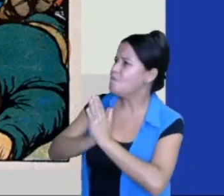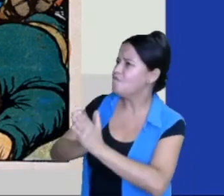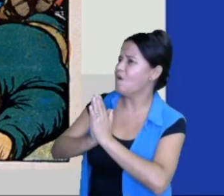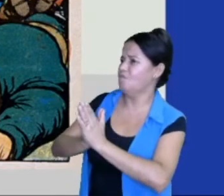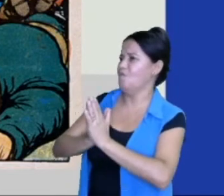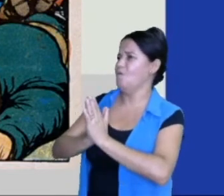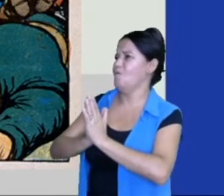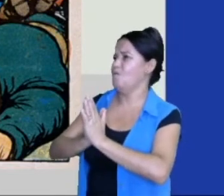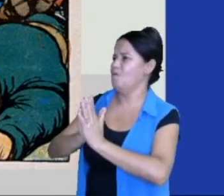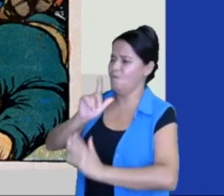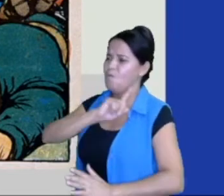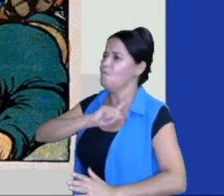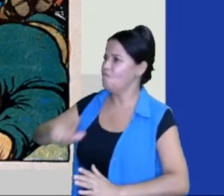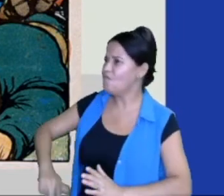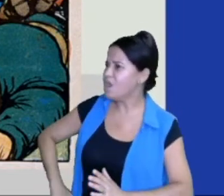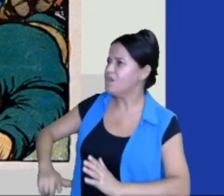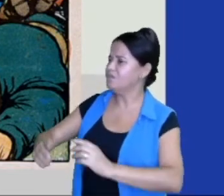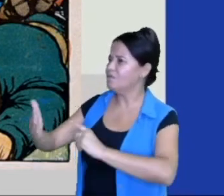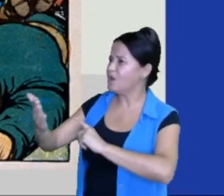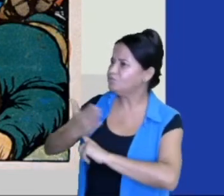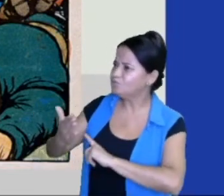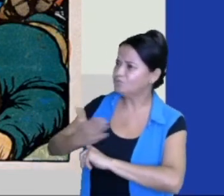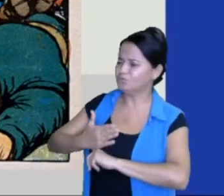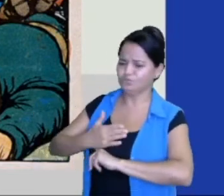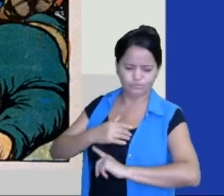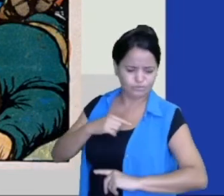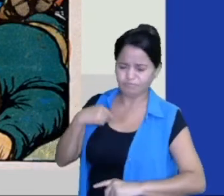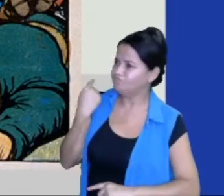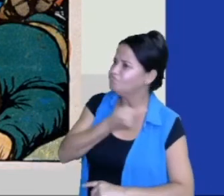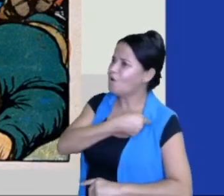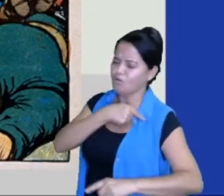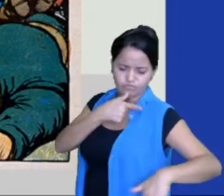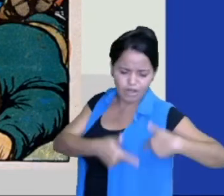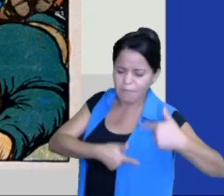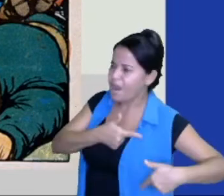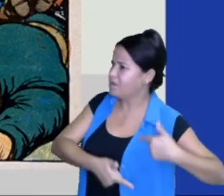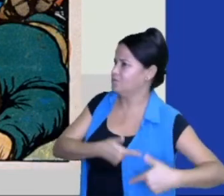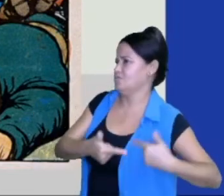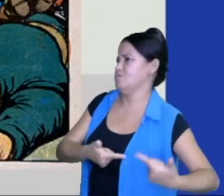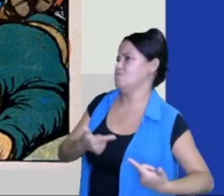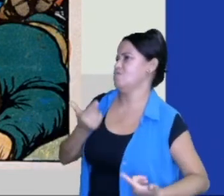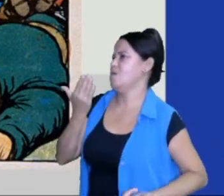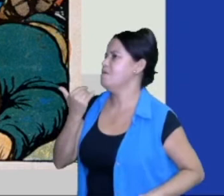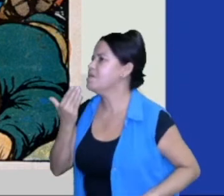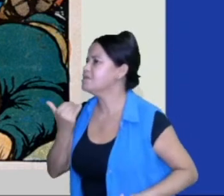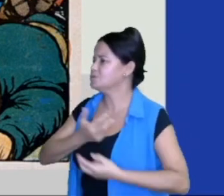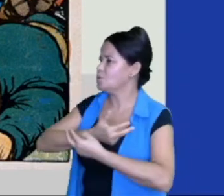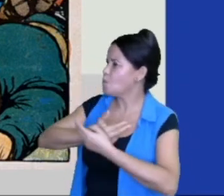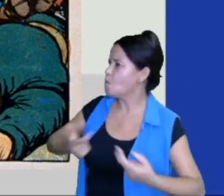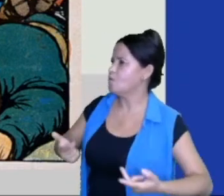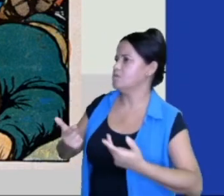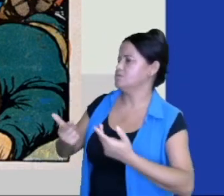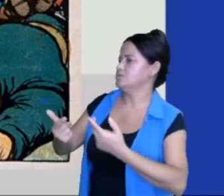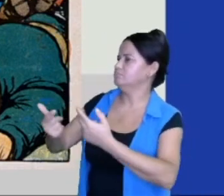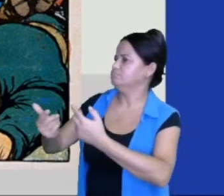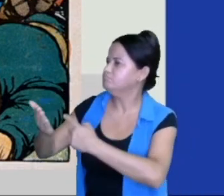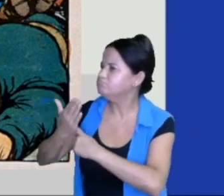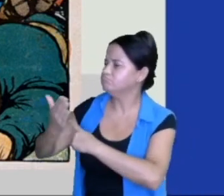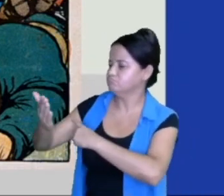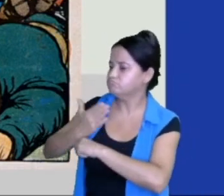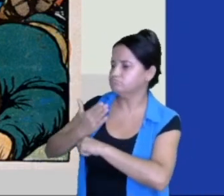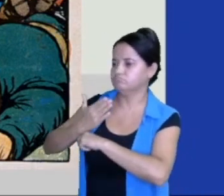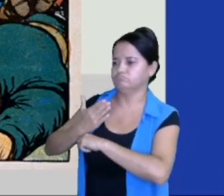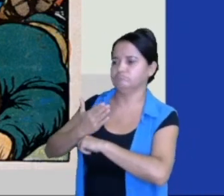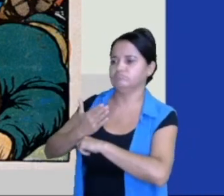dos trabalhadores, né, dos direitos, uma alimentação, ter um olhar para o povo. Mas, apesar